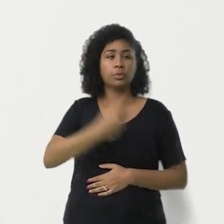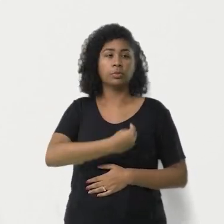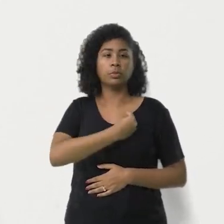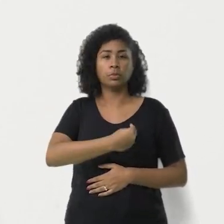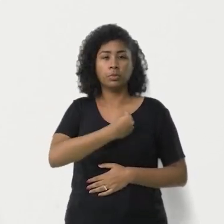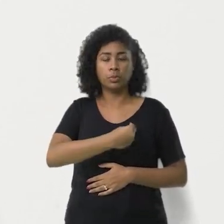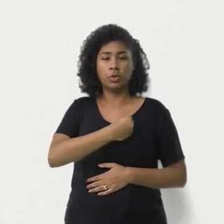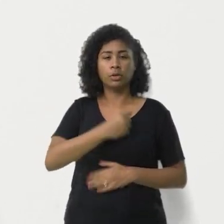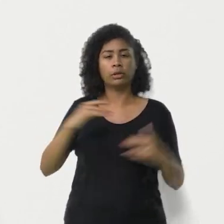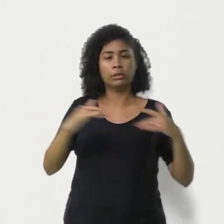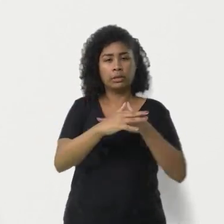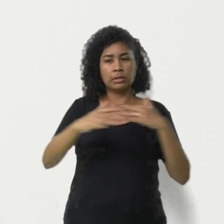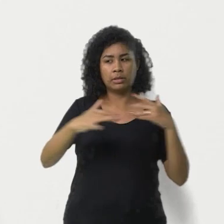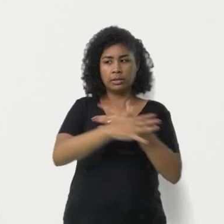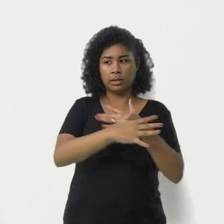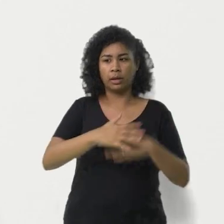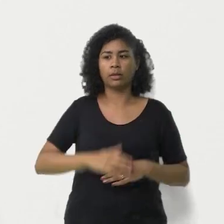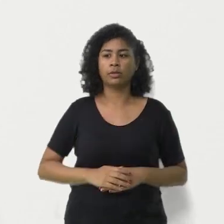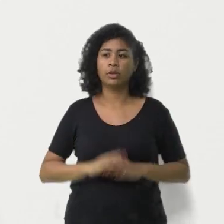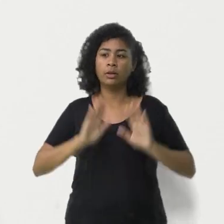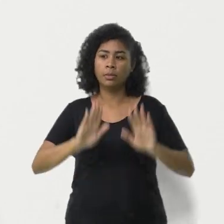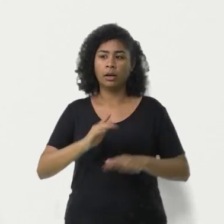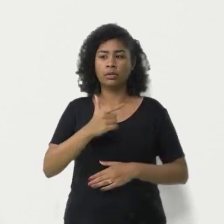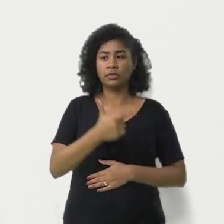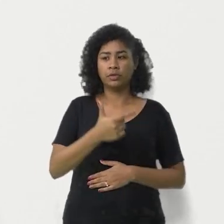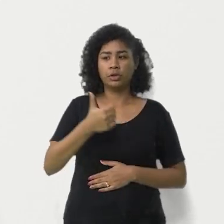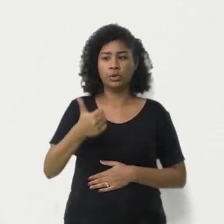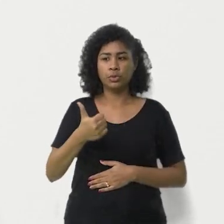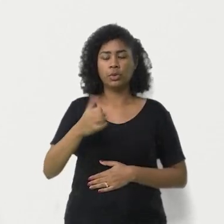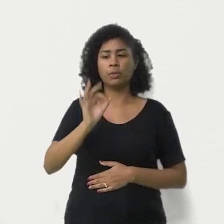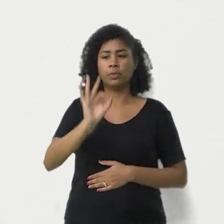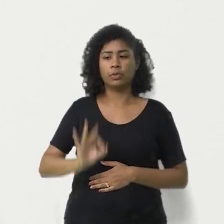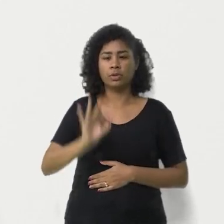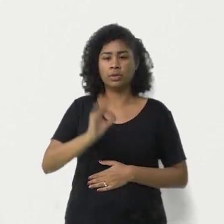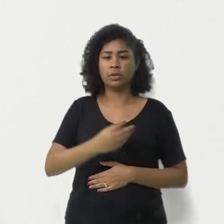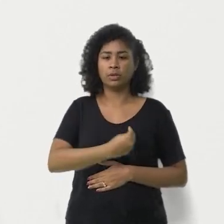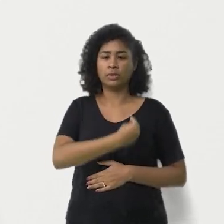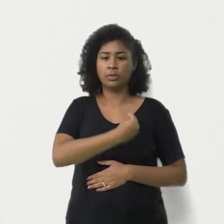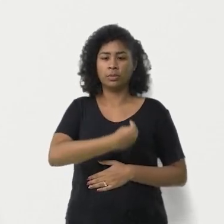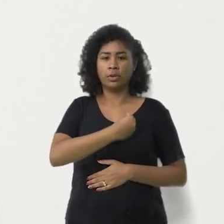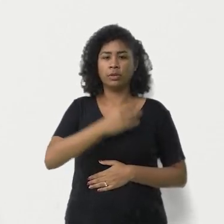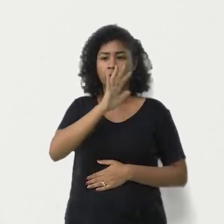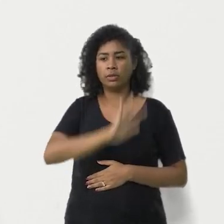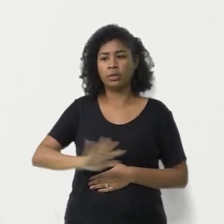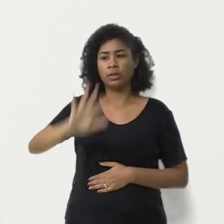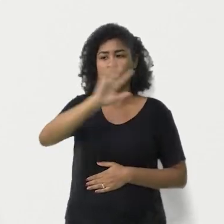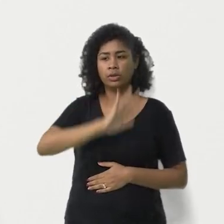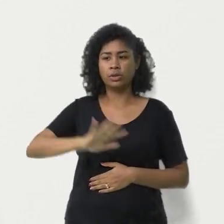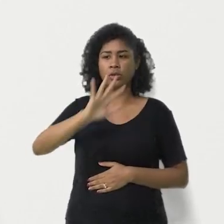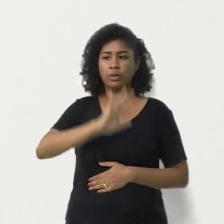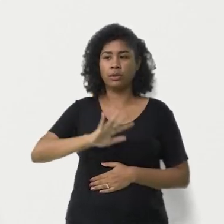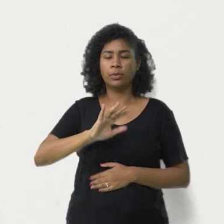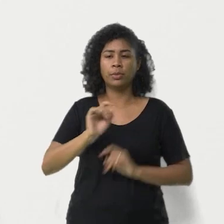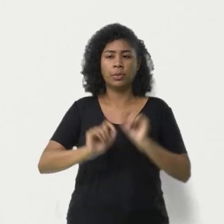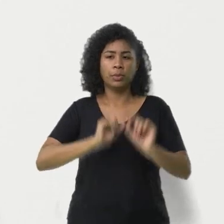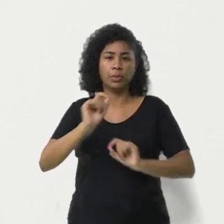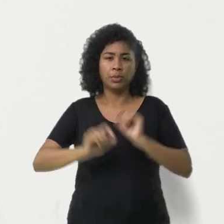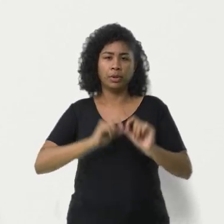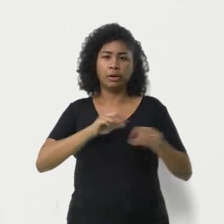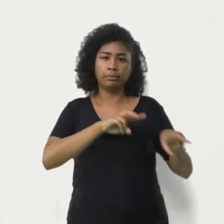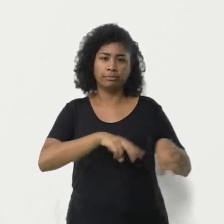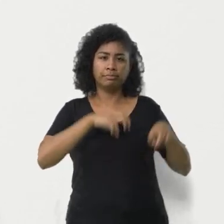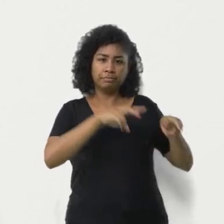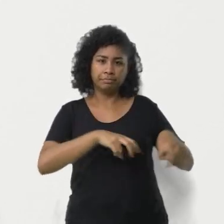área urbana, enquanto 21% vivem na área rural. Em relação ao sexo, a